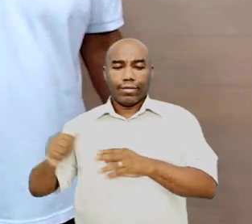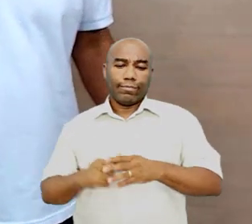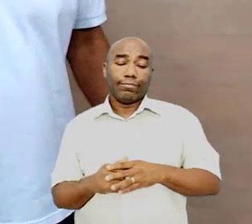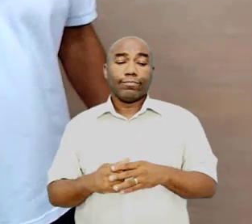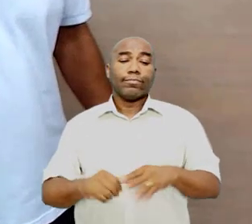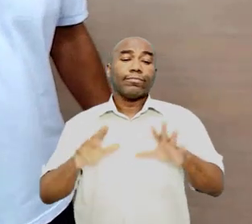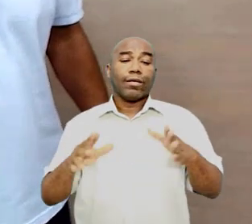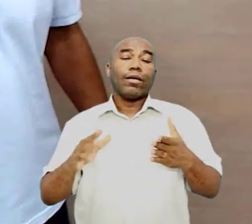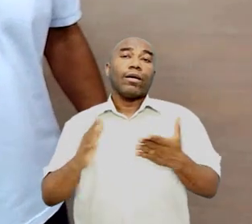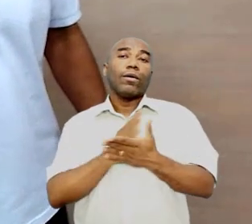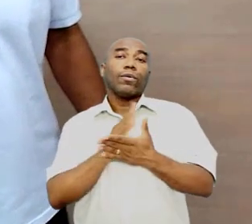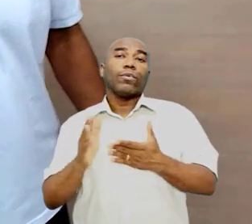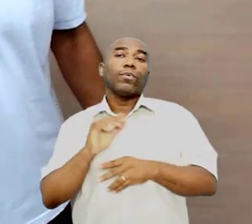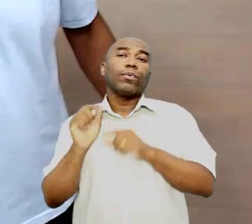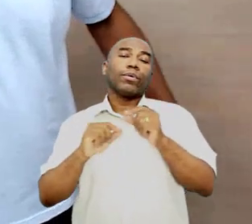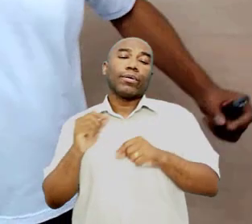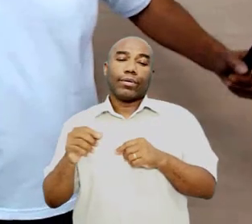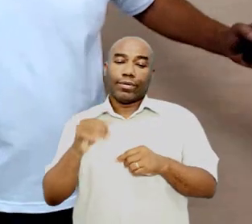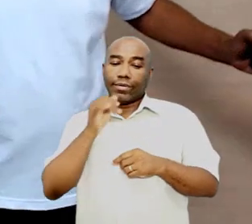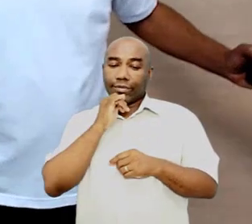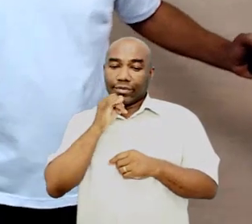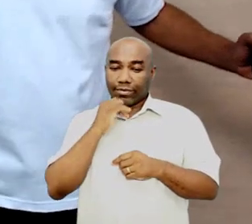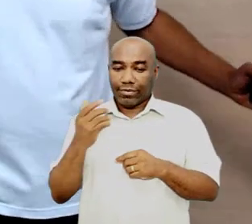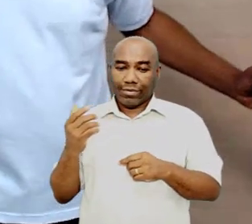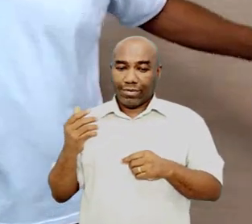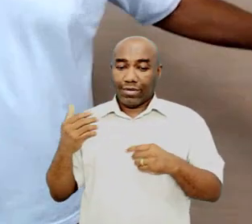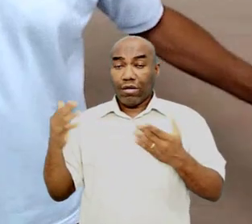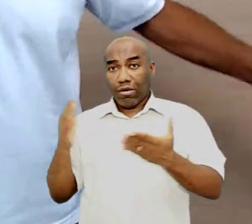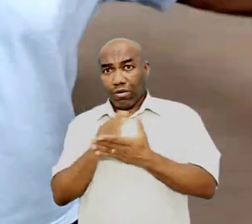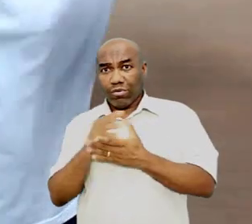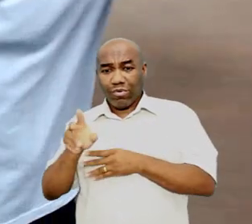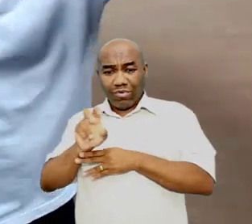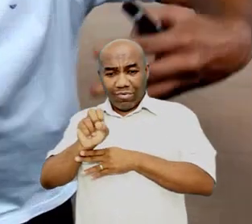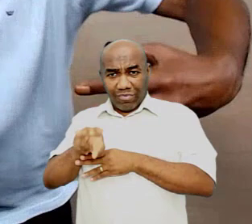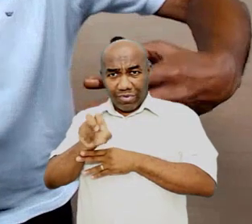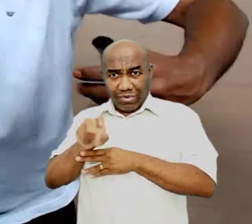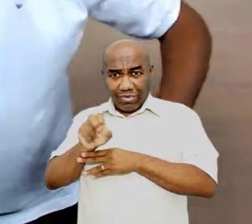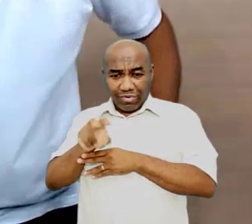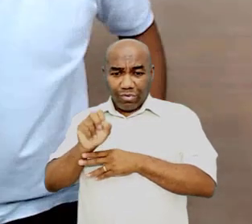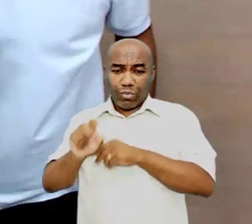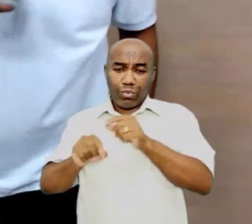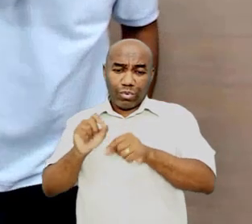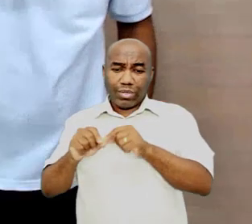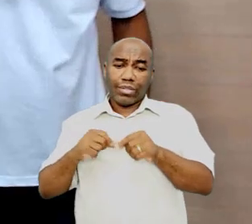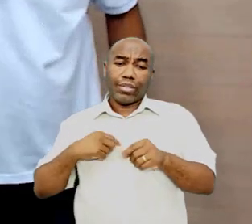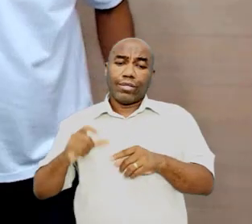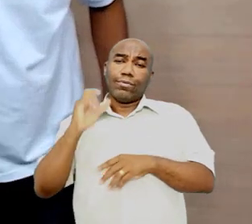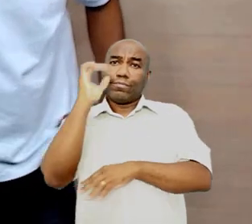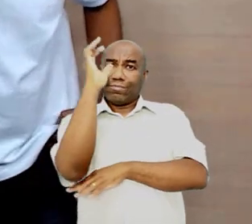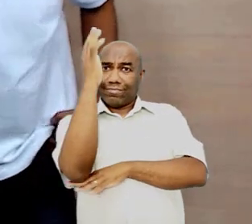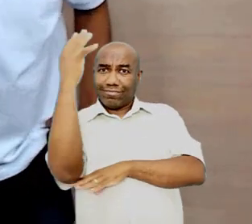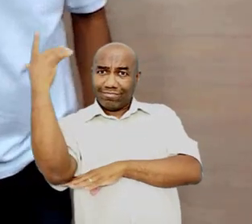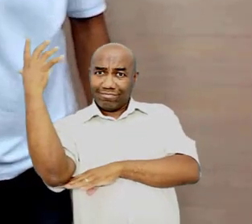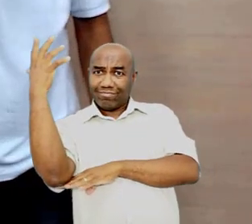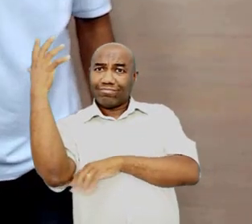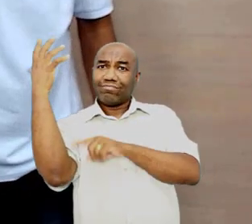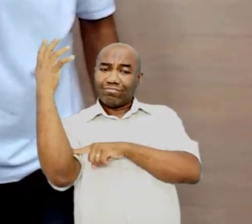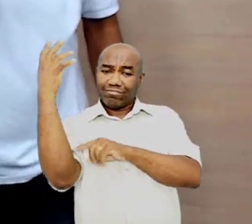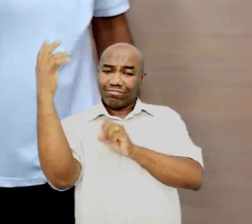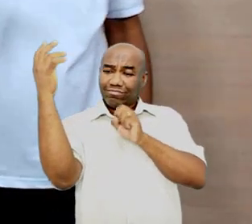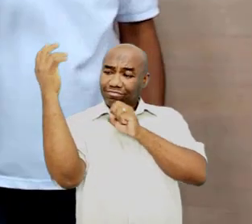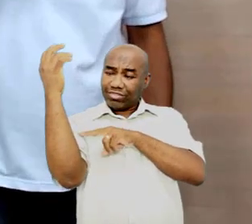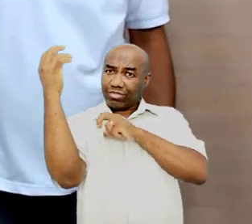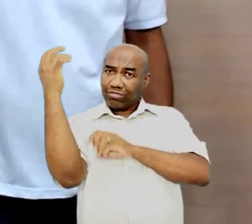Vírus que ataca planta. Vírus que infecta plantas. Até hoje,